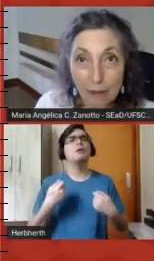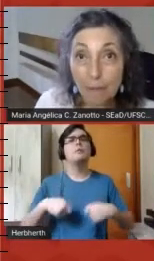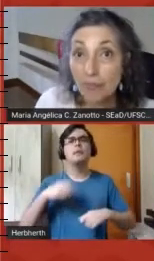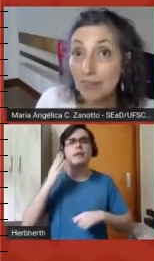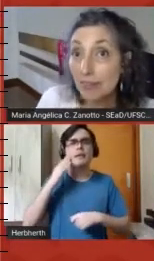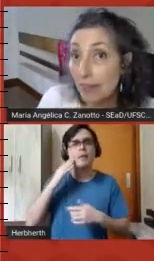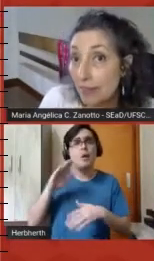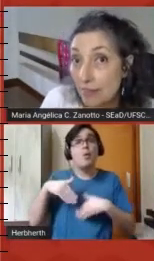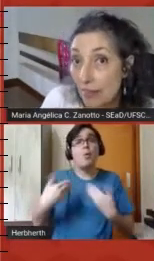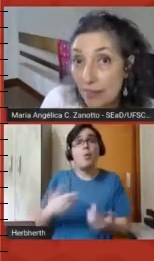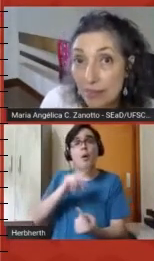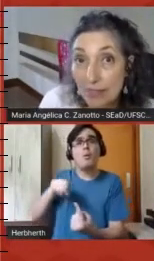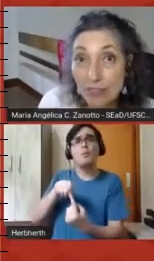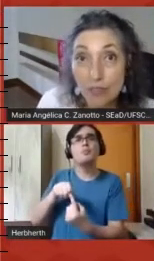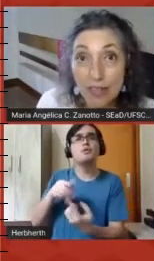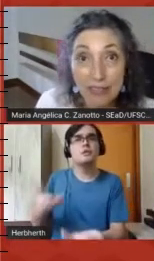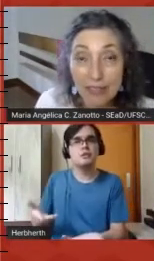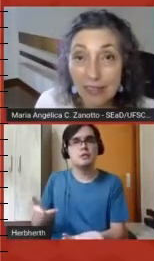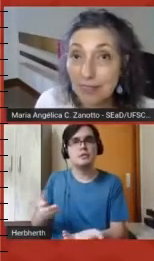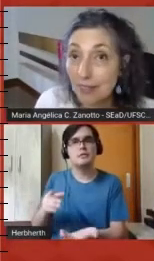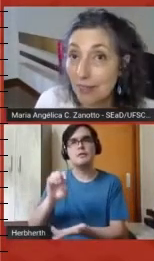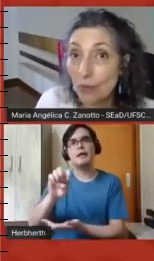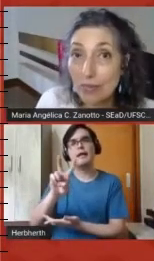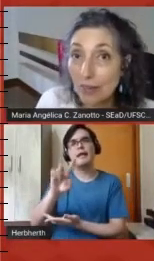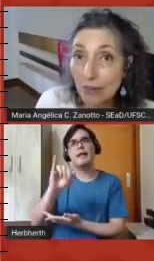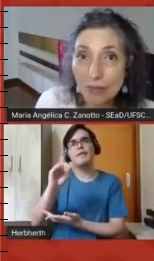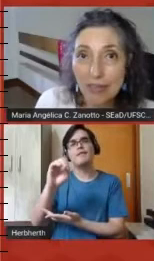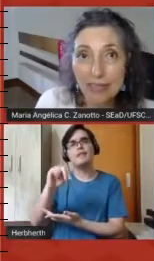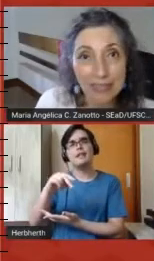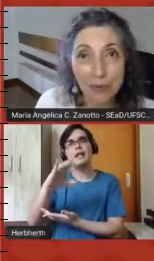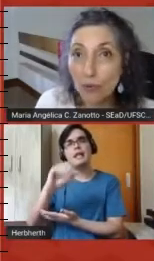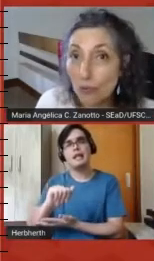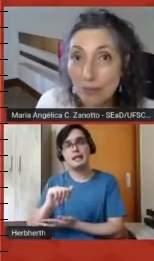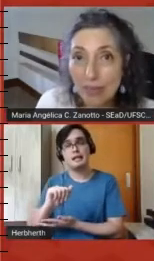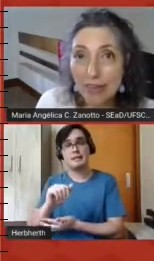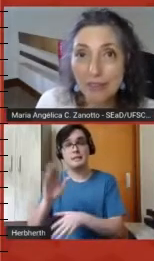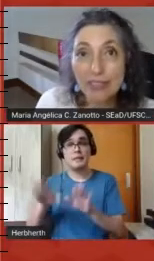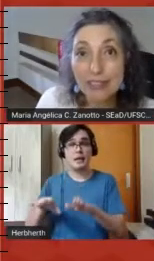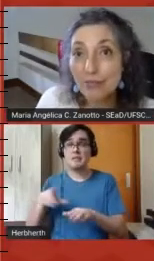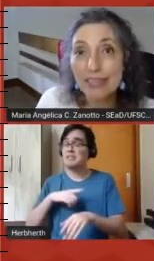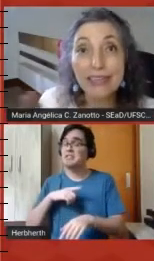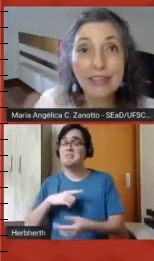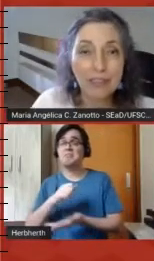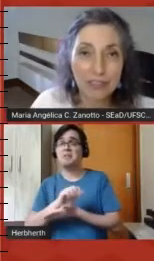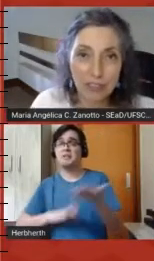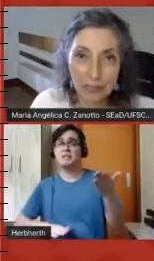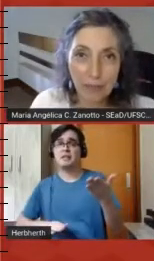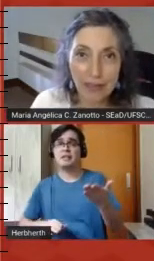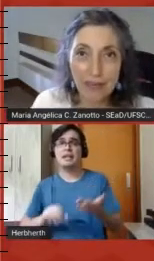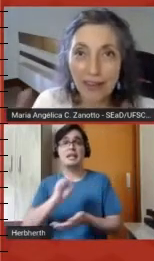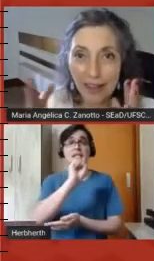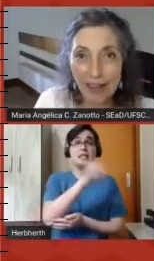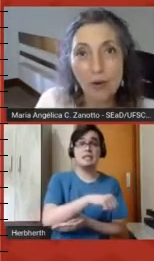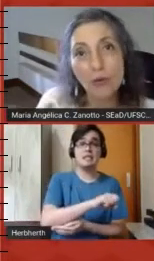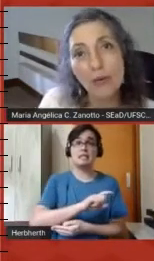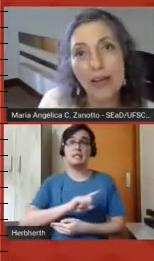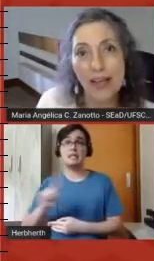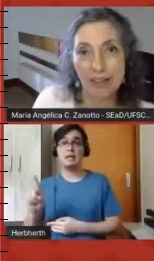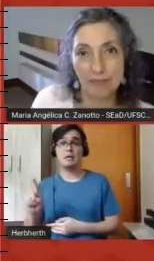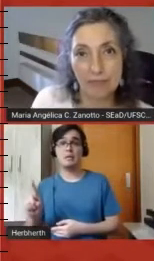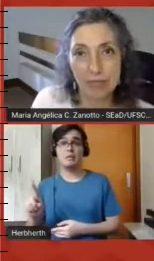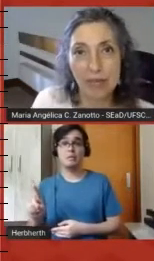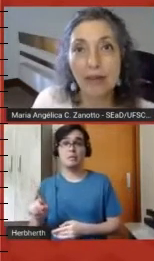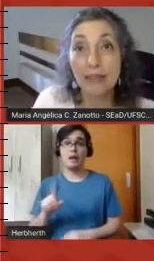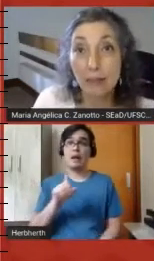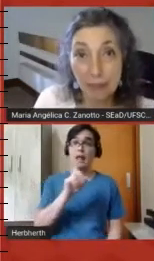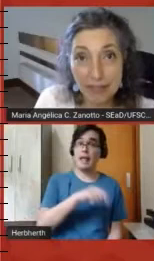coletadas? Tem atividades que é sim ou não, é 0 ou 1. Você não tem níveis de desempenho, é ou não